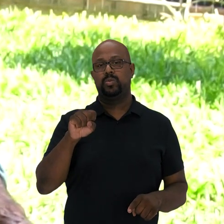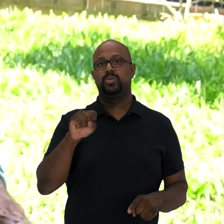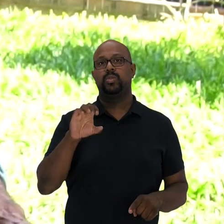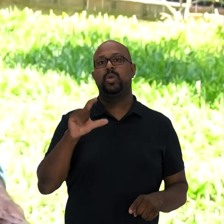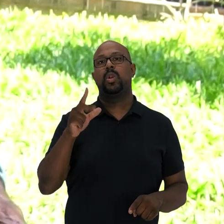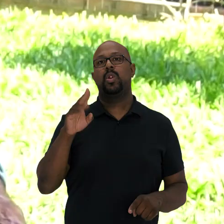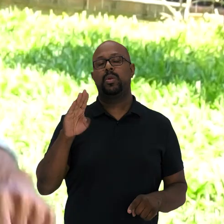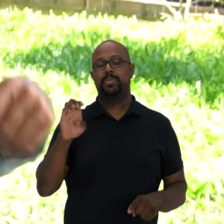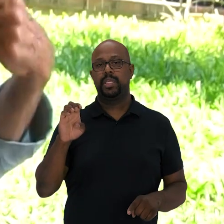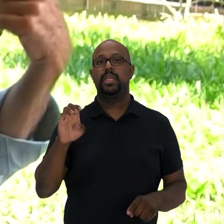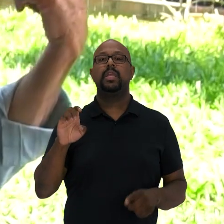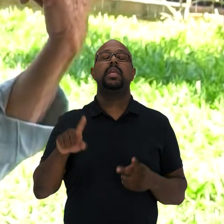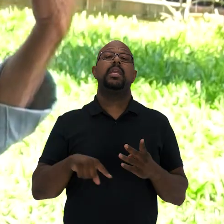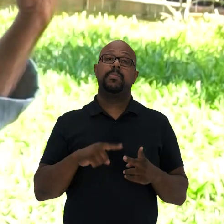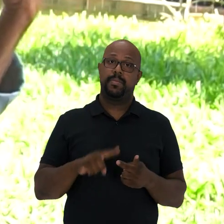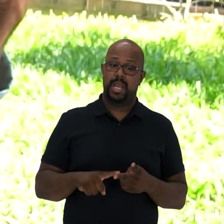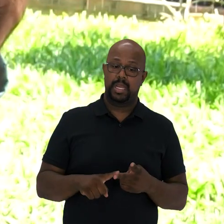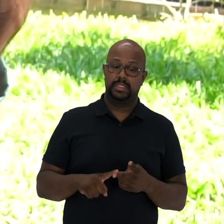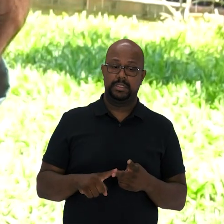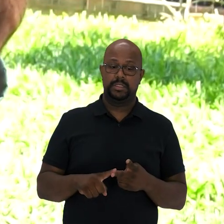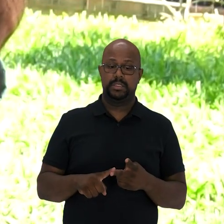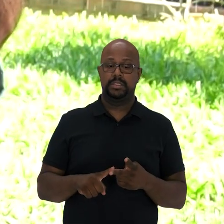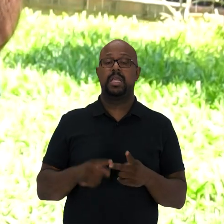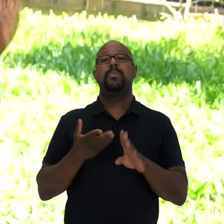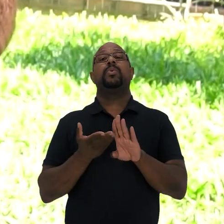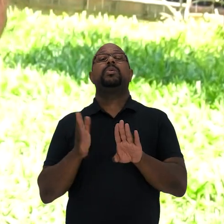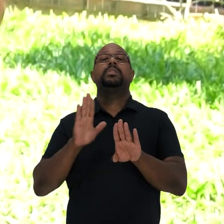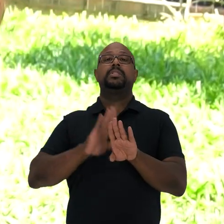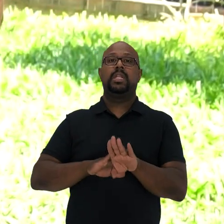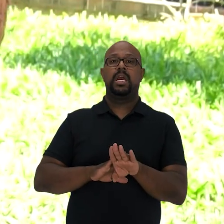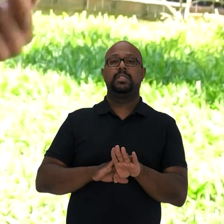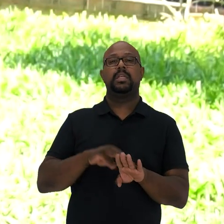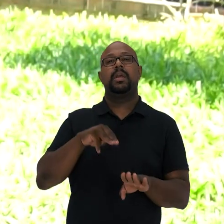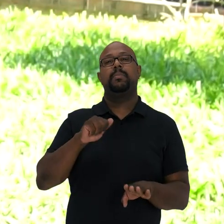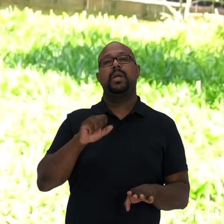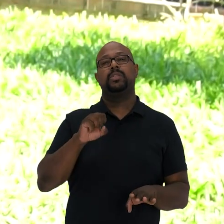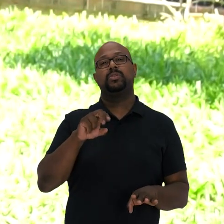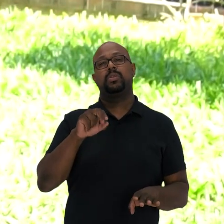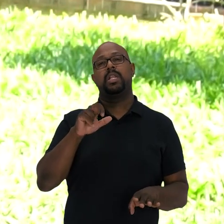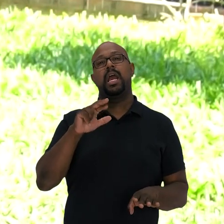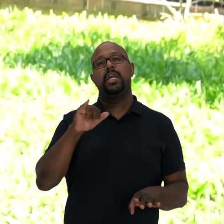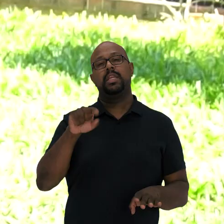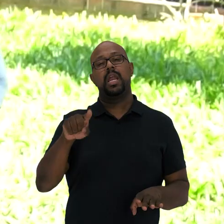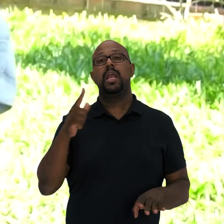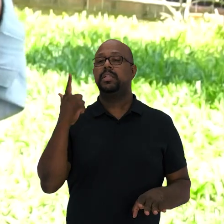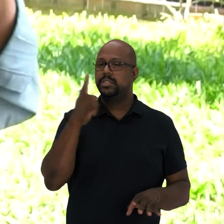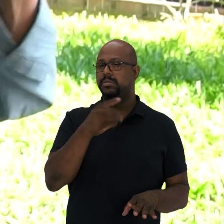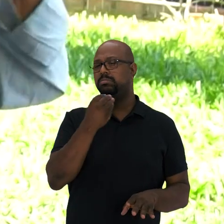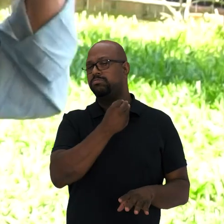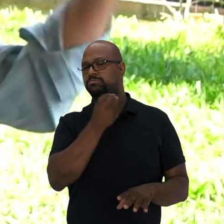Club, e mais, por trás da maçonaria, que através disso